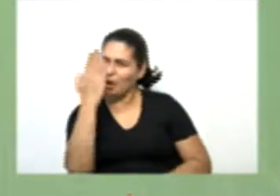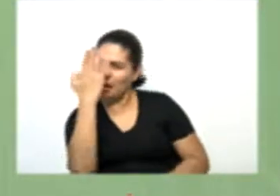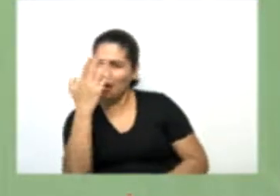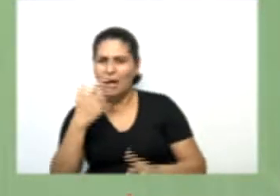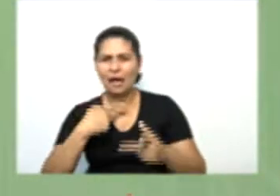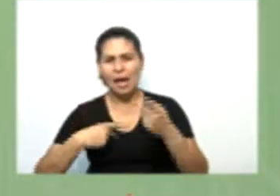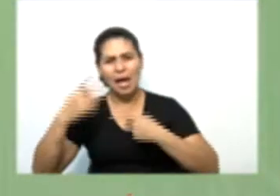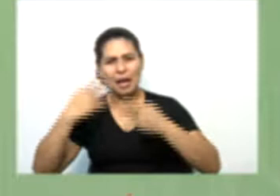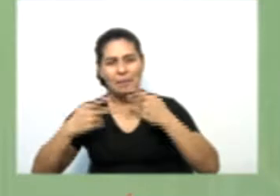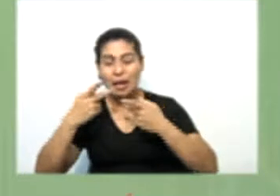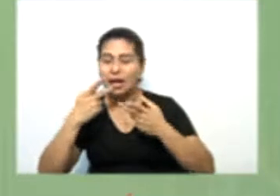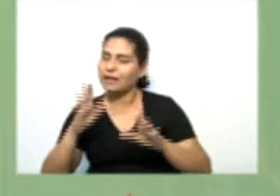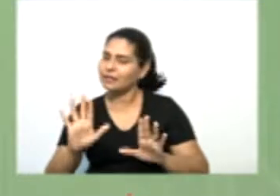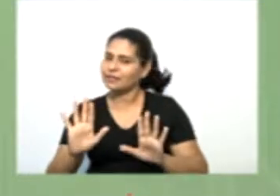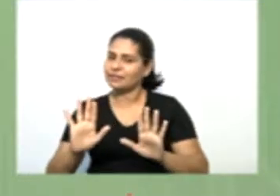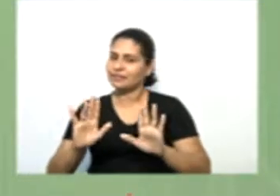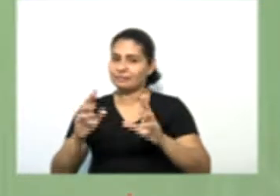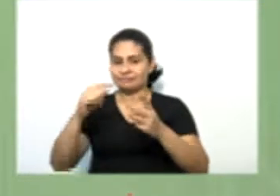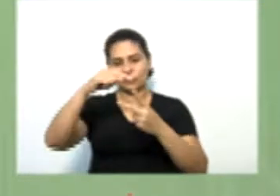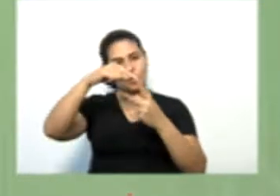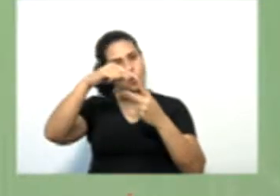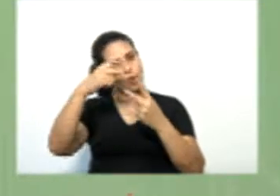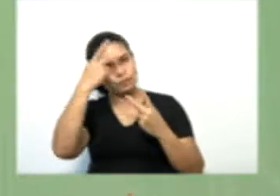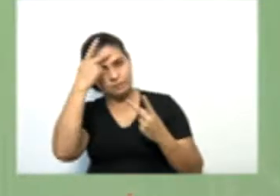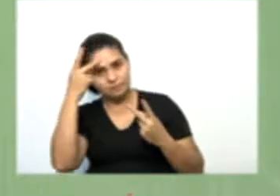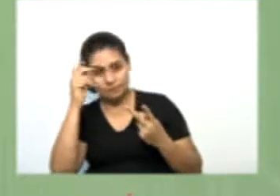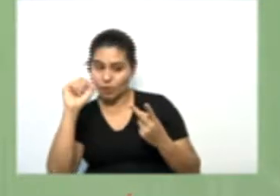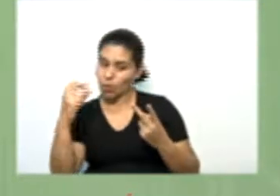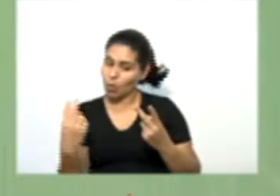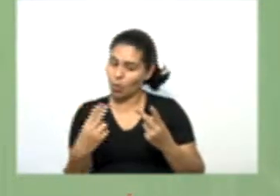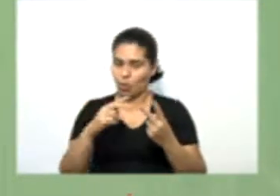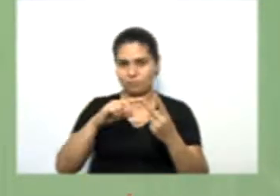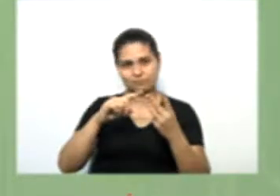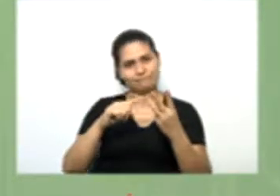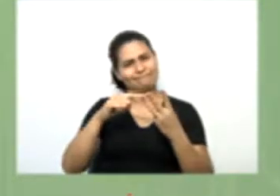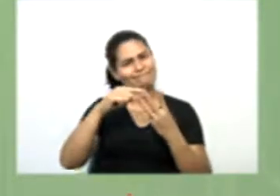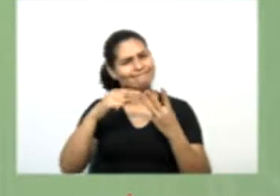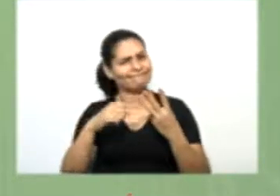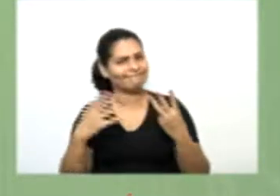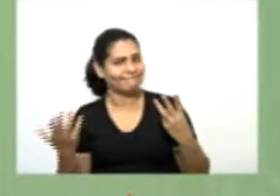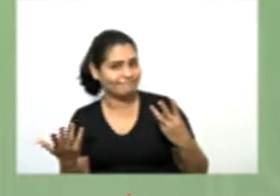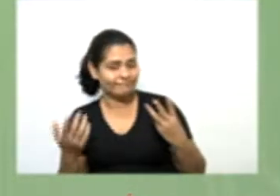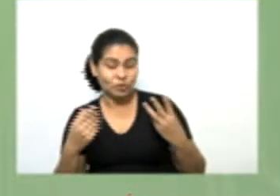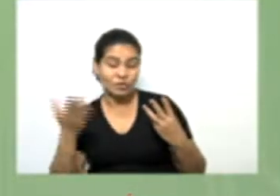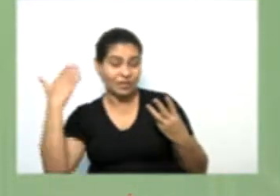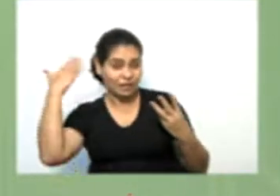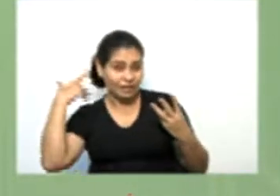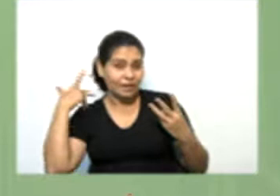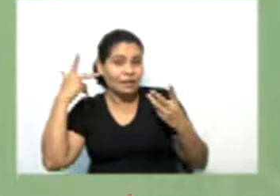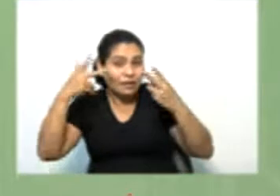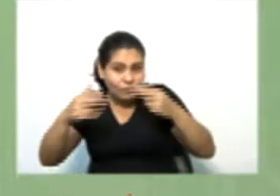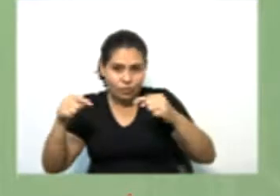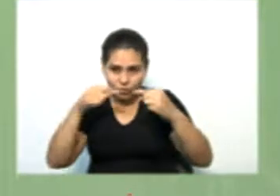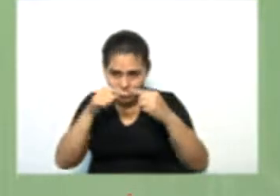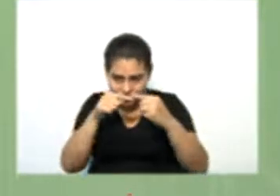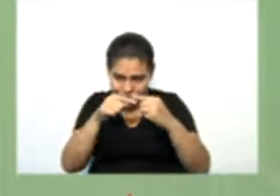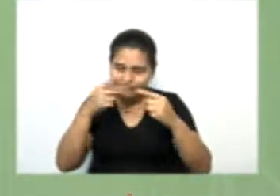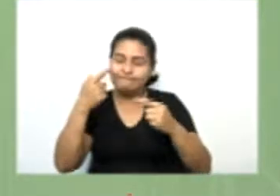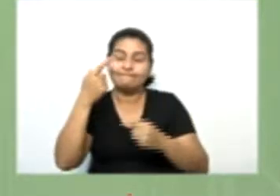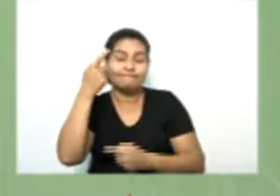intrapessoal. Mas tudo bem, estamos falando de conflitos entre 2 ou mais partes, como vimos anteriormente, cujos objetivos